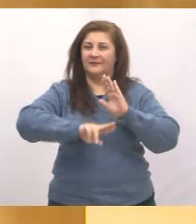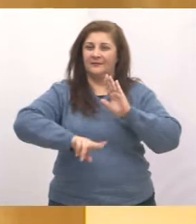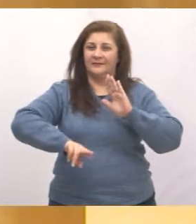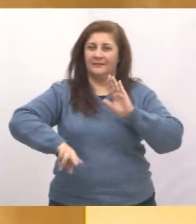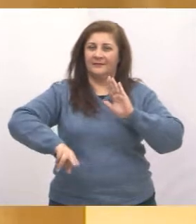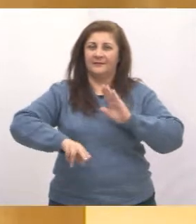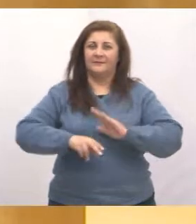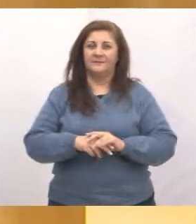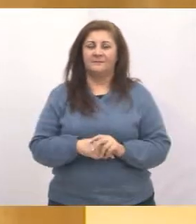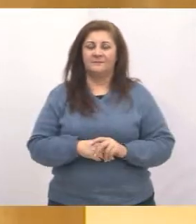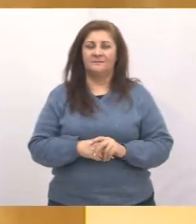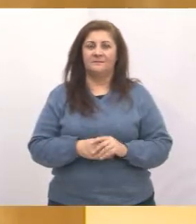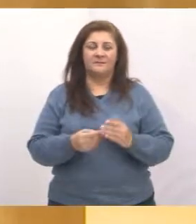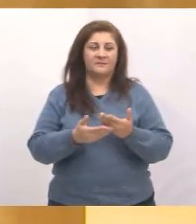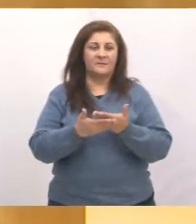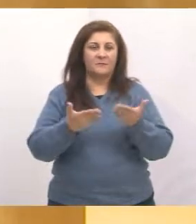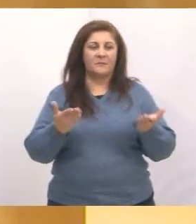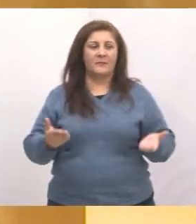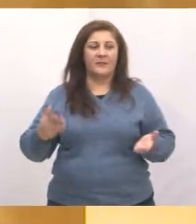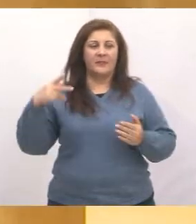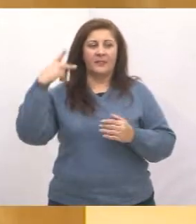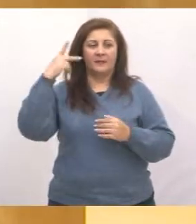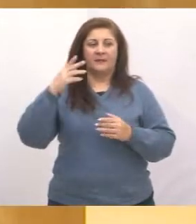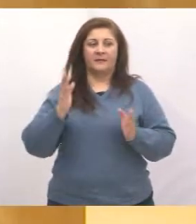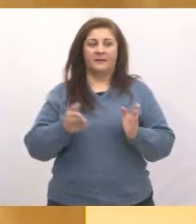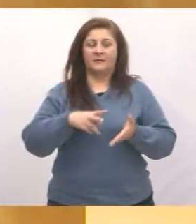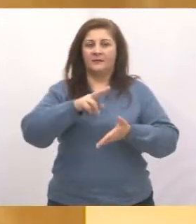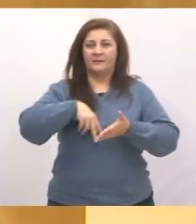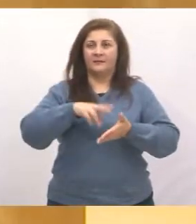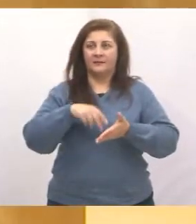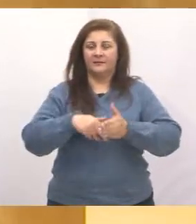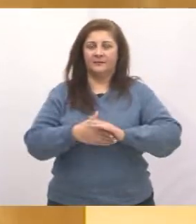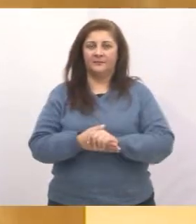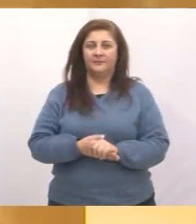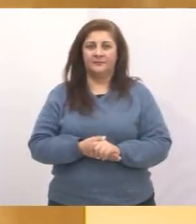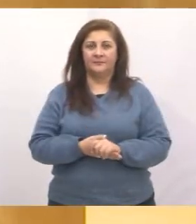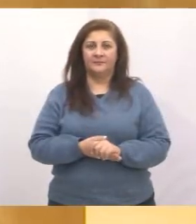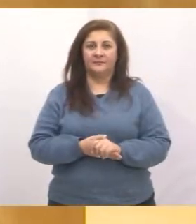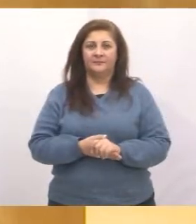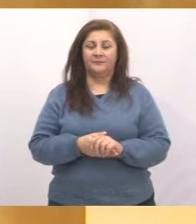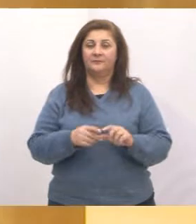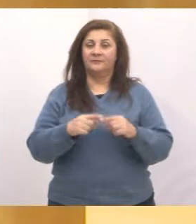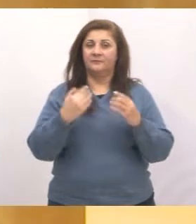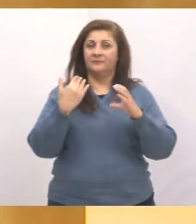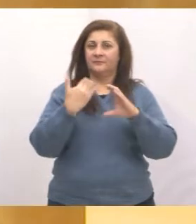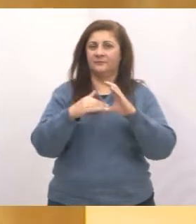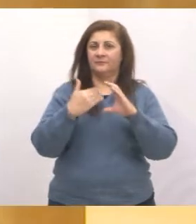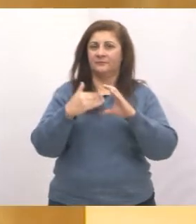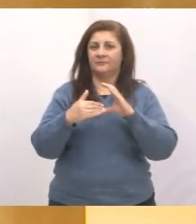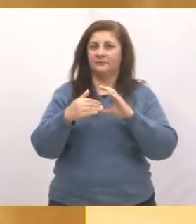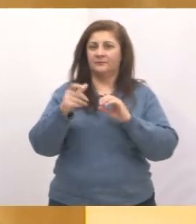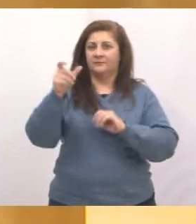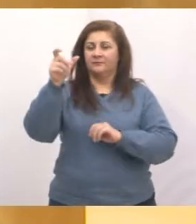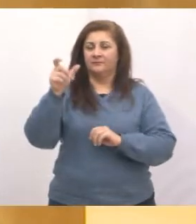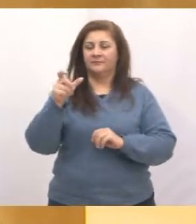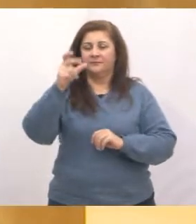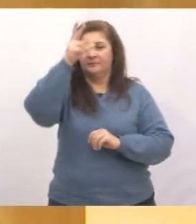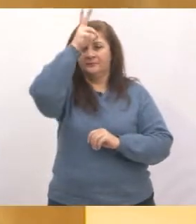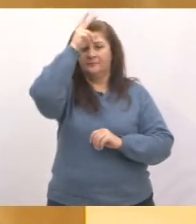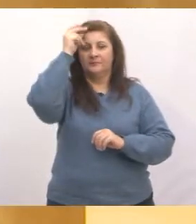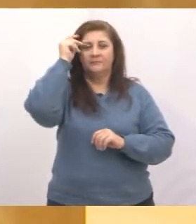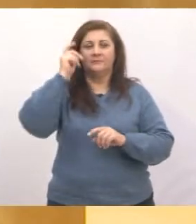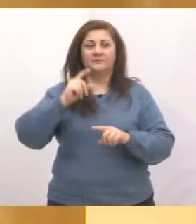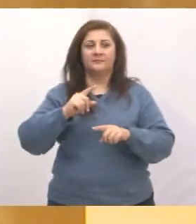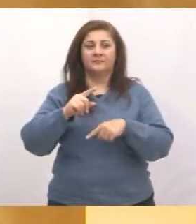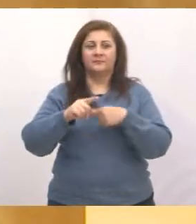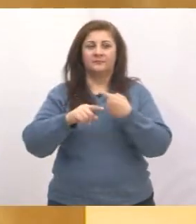que já os nobres pares já leram o projeto, então vou estar lendo mais a mensagem do prefeito e, posteriormente,